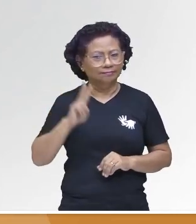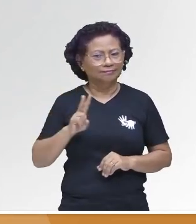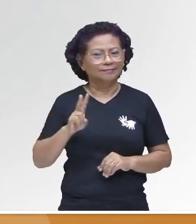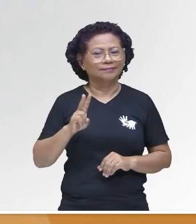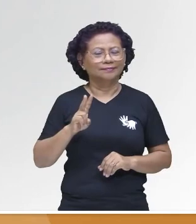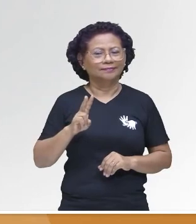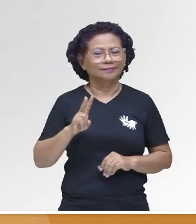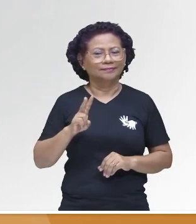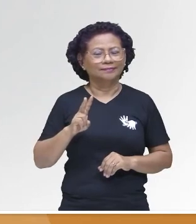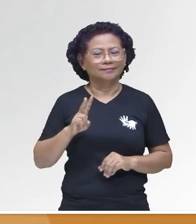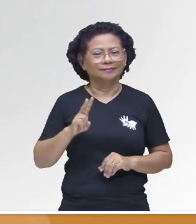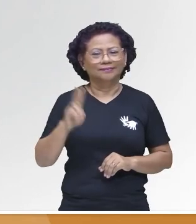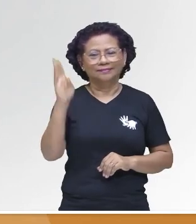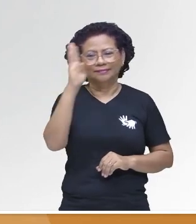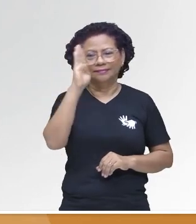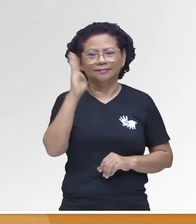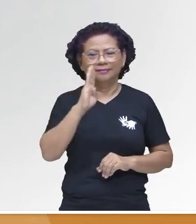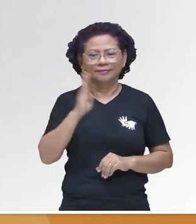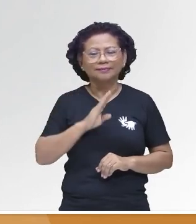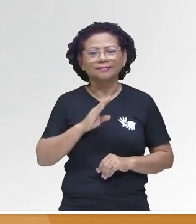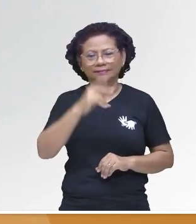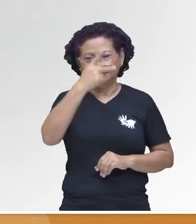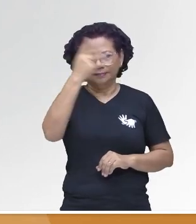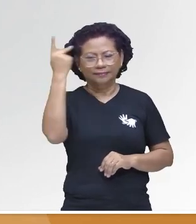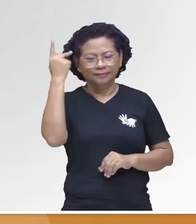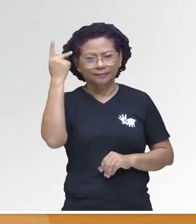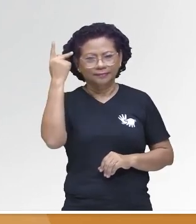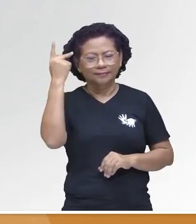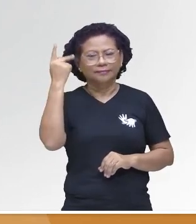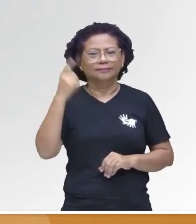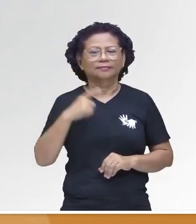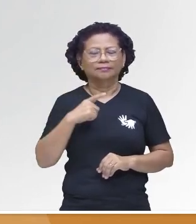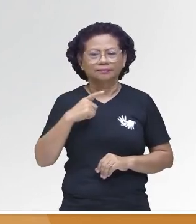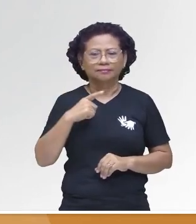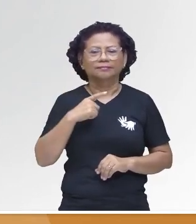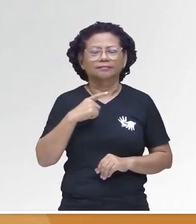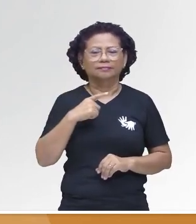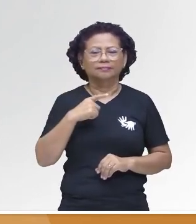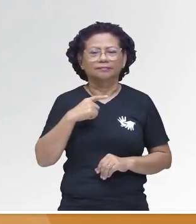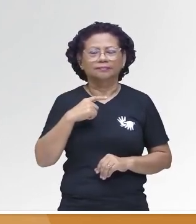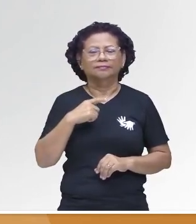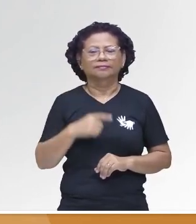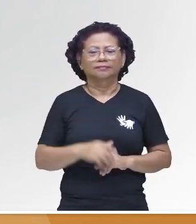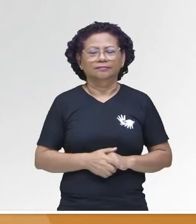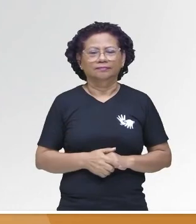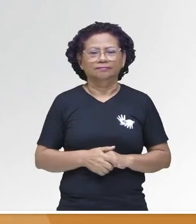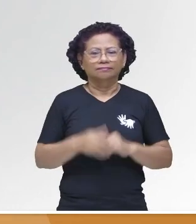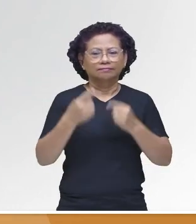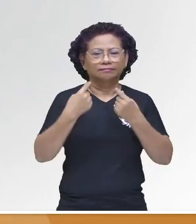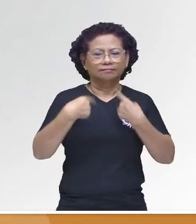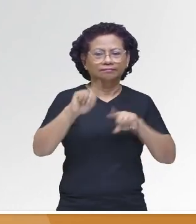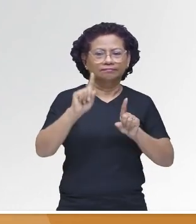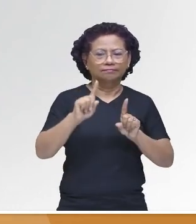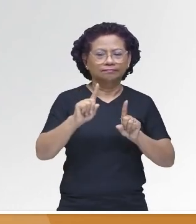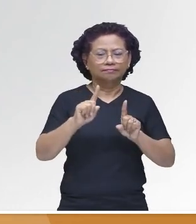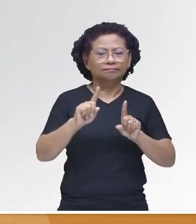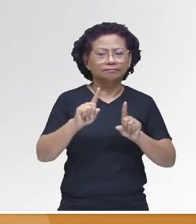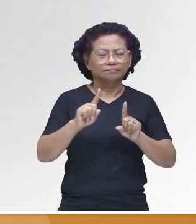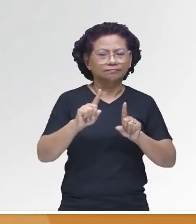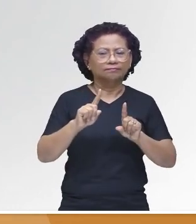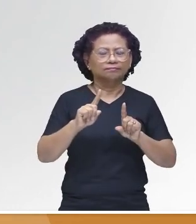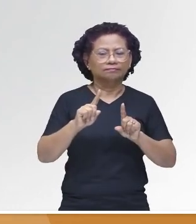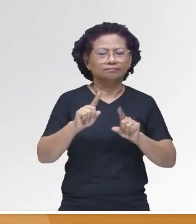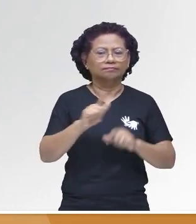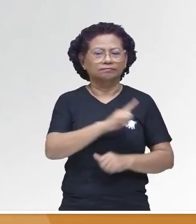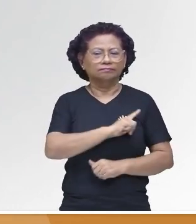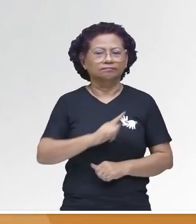pessoas dirigidas por grandes líderes acabaram se rebelando contra o governo central e isso fez com